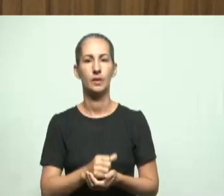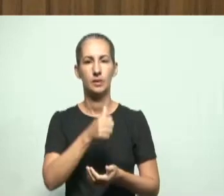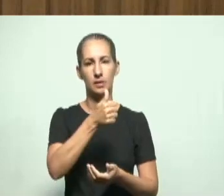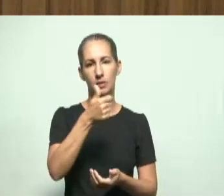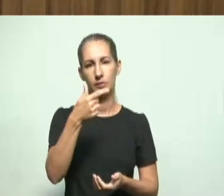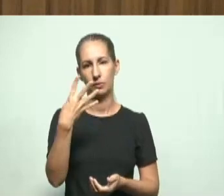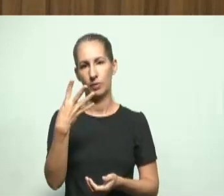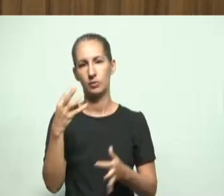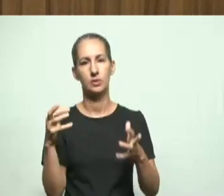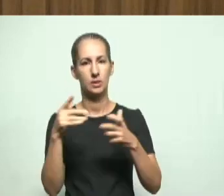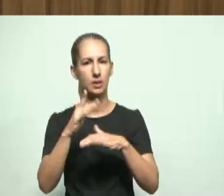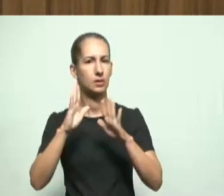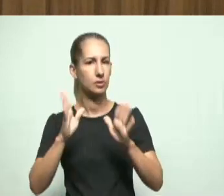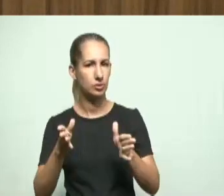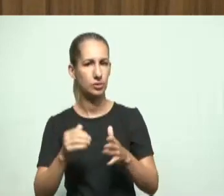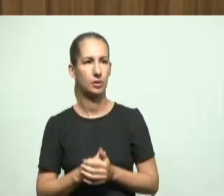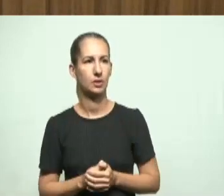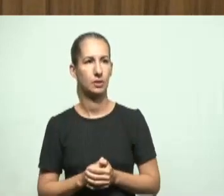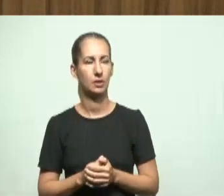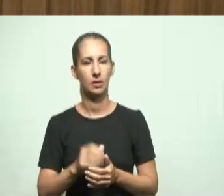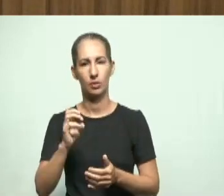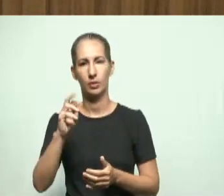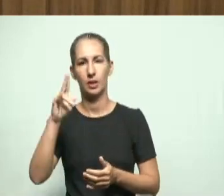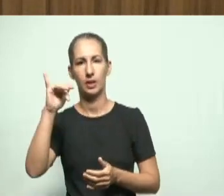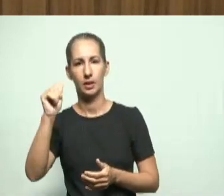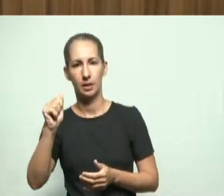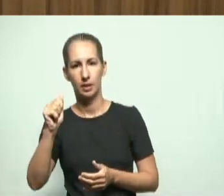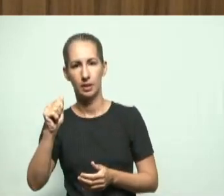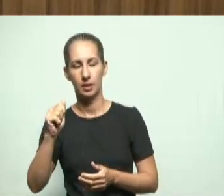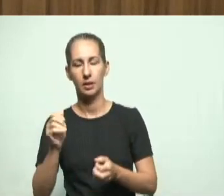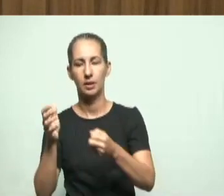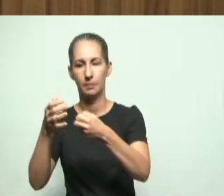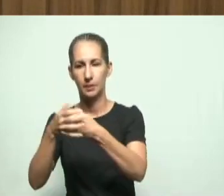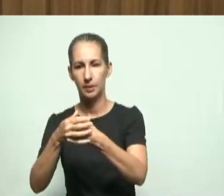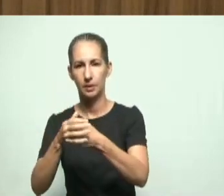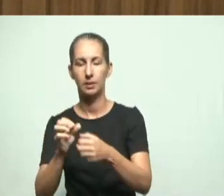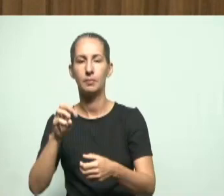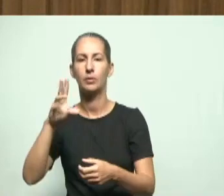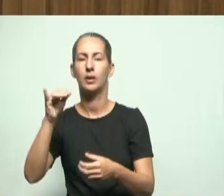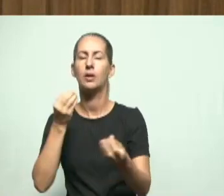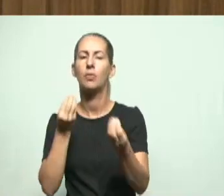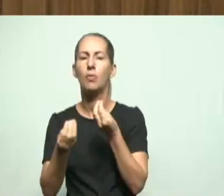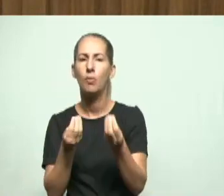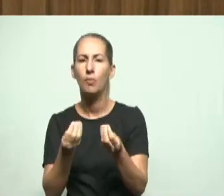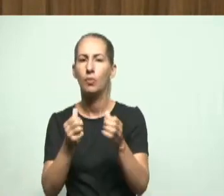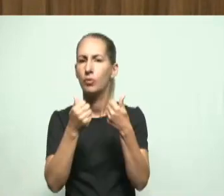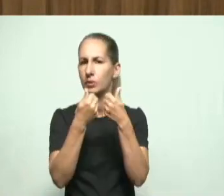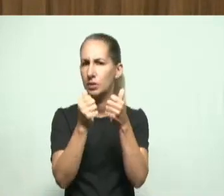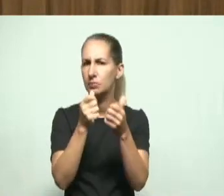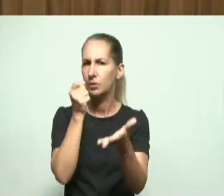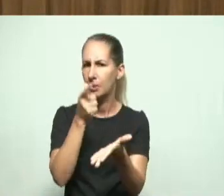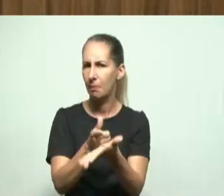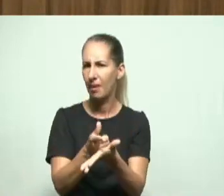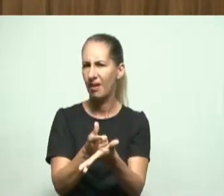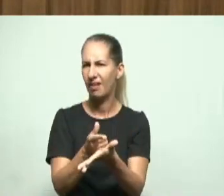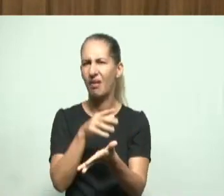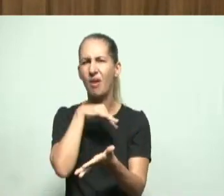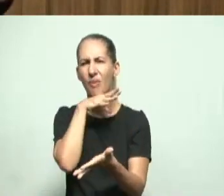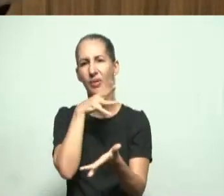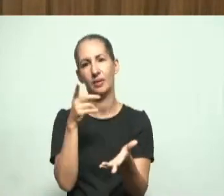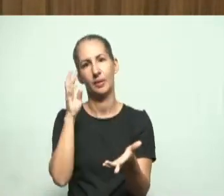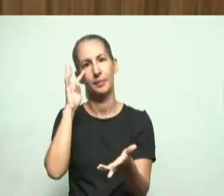124 cidades. Você vai em Caucaia, implantou na pandemia, Milclay, como assim? O transporte público pago já não presta,